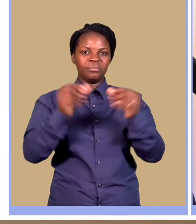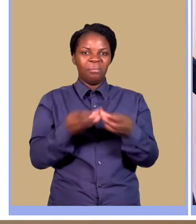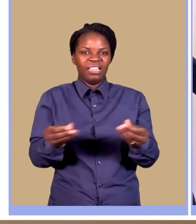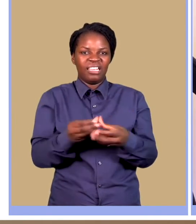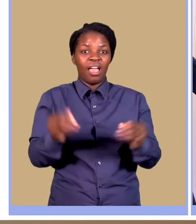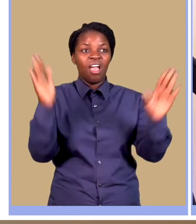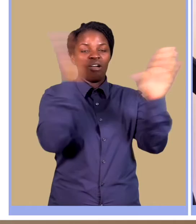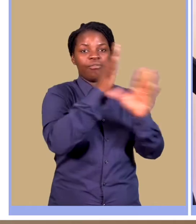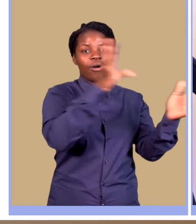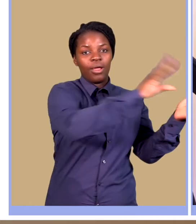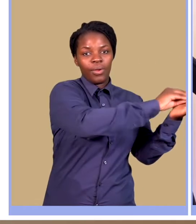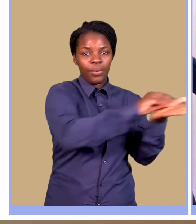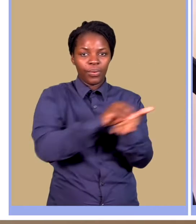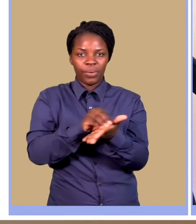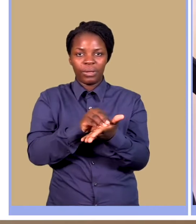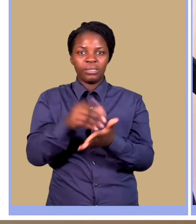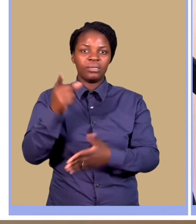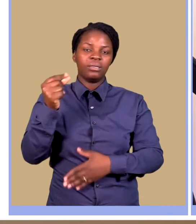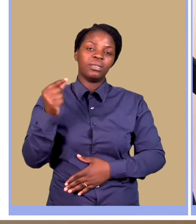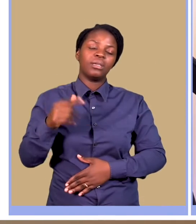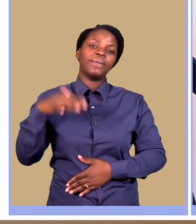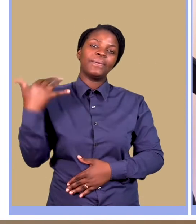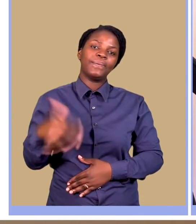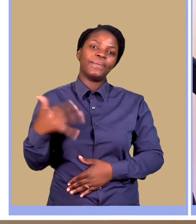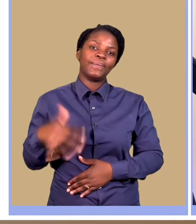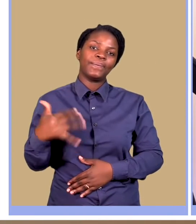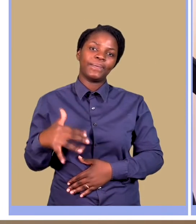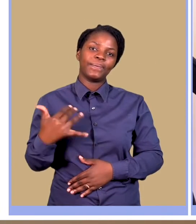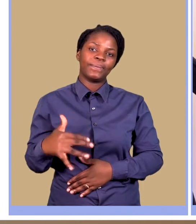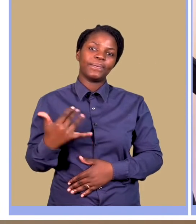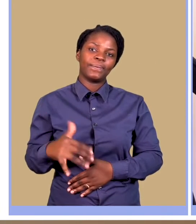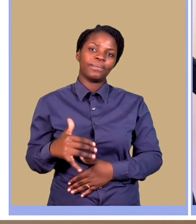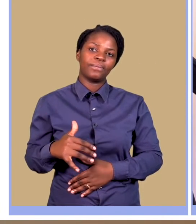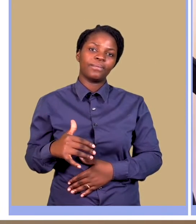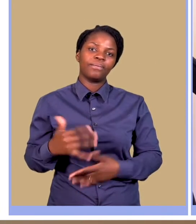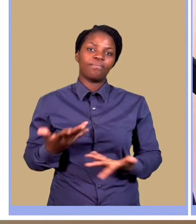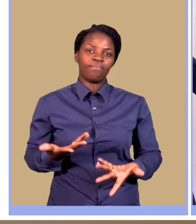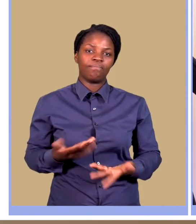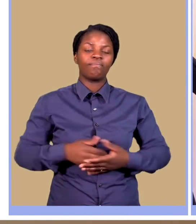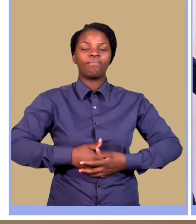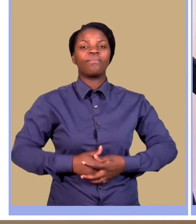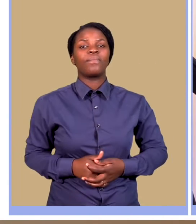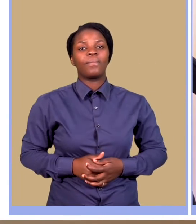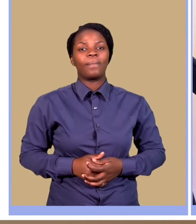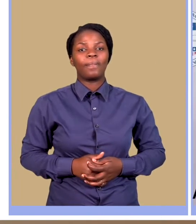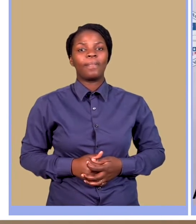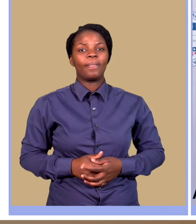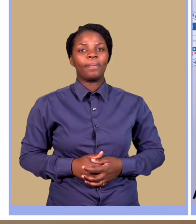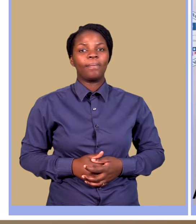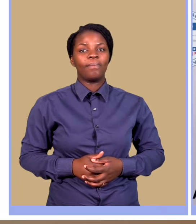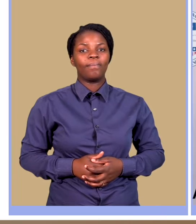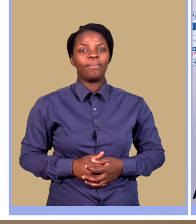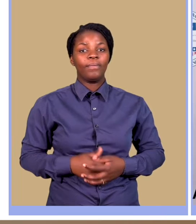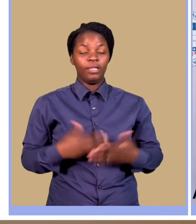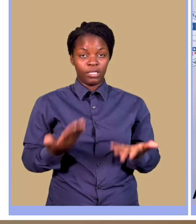uso do melhoramento da vida dos moçambicanos. Então, ter que se adequar, sair de uma realidade que ainda